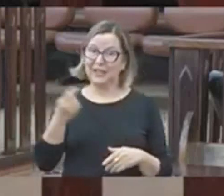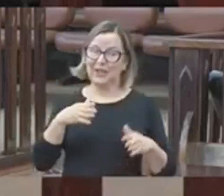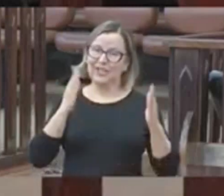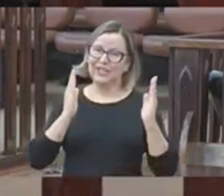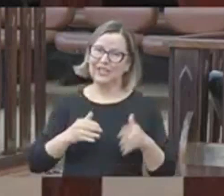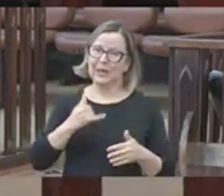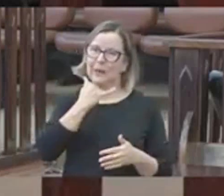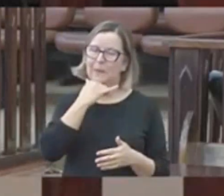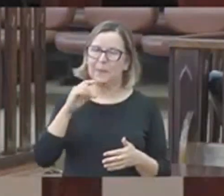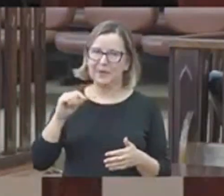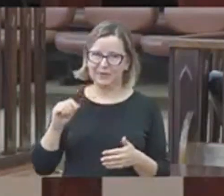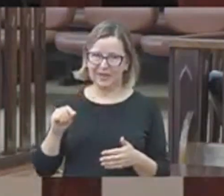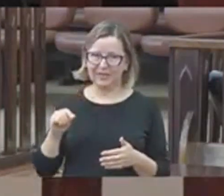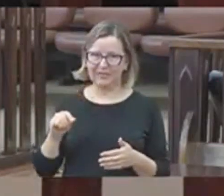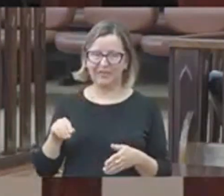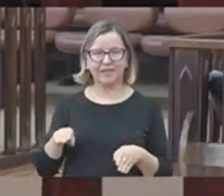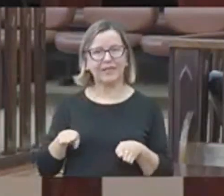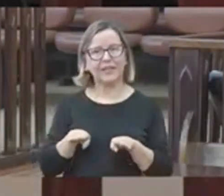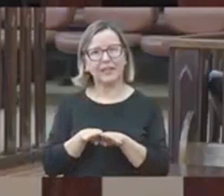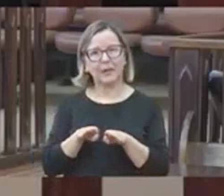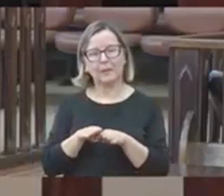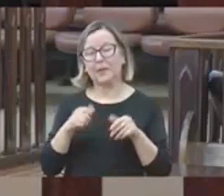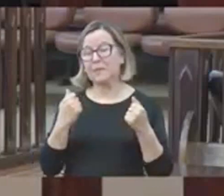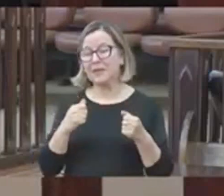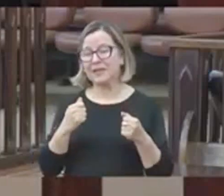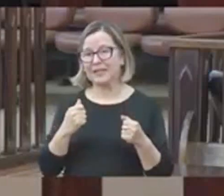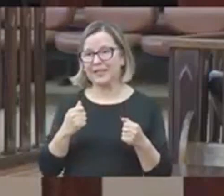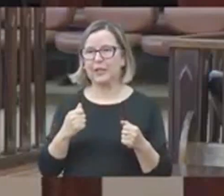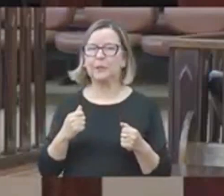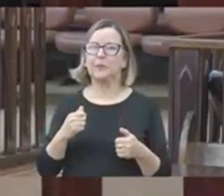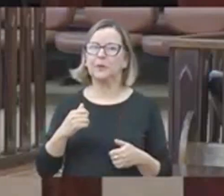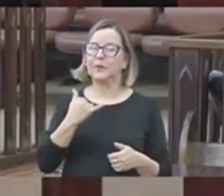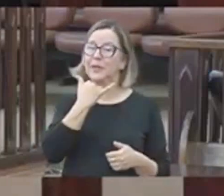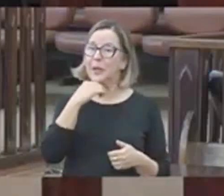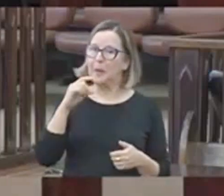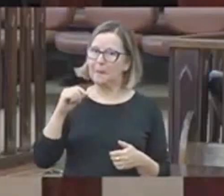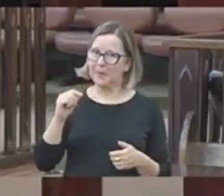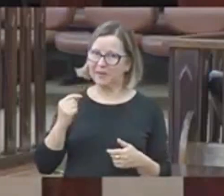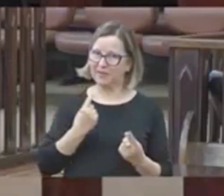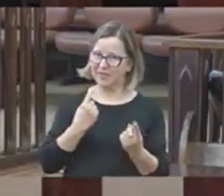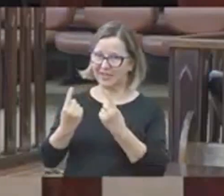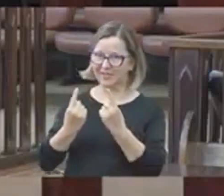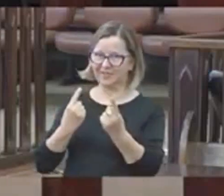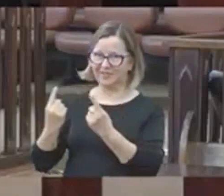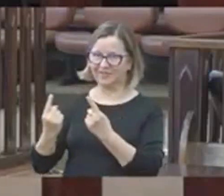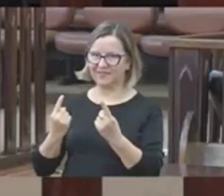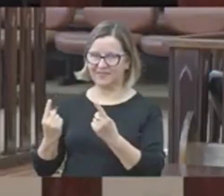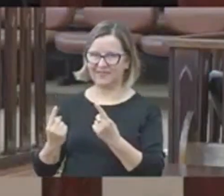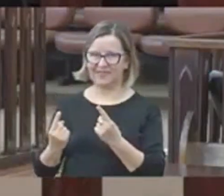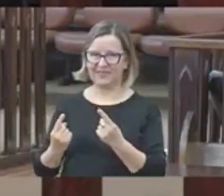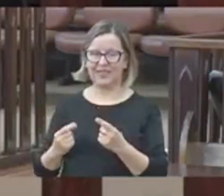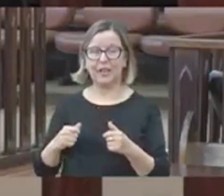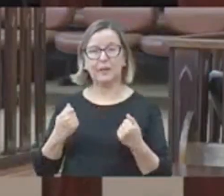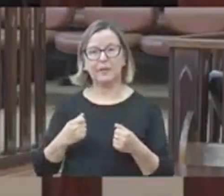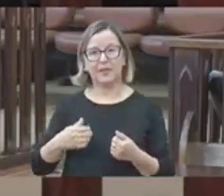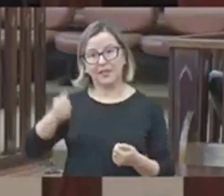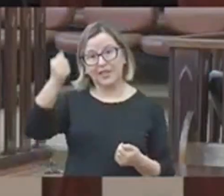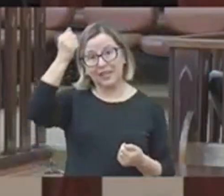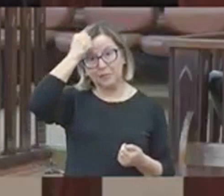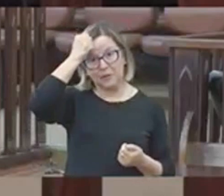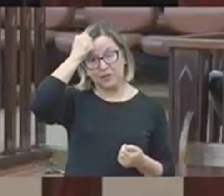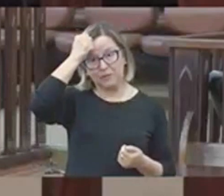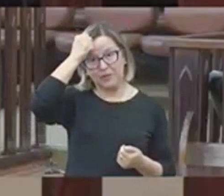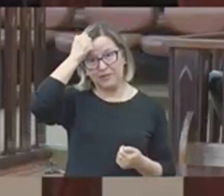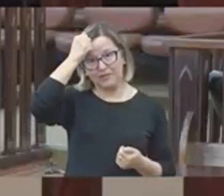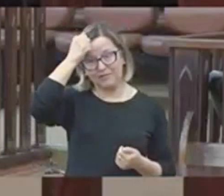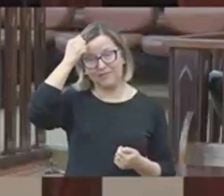O arrependimento é a conversão pelo Espírito Santo de Deus. O arrependimento e a conversão